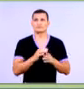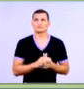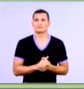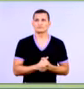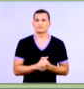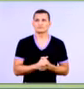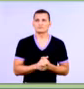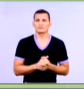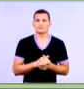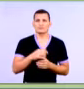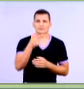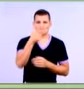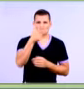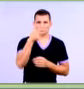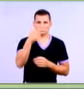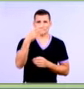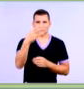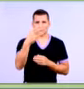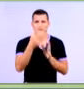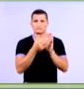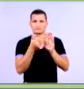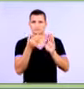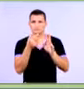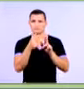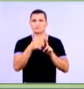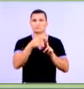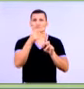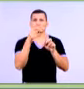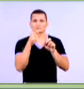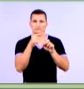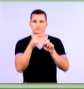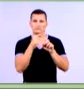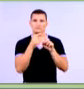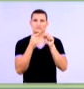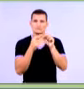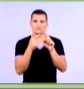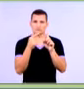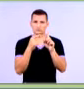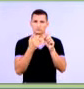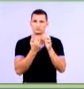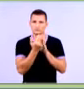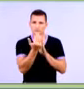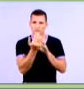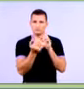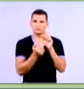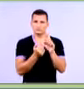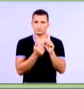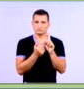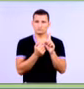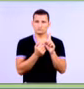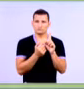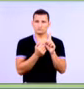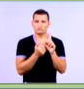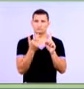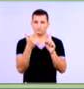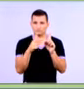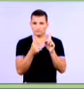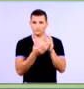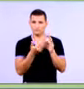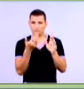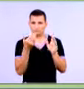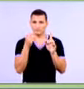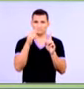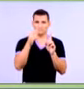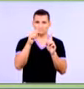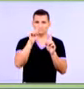o elemento 223 e o início passa para a posição 1, né? E depois, digo de novo, remove o